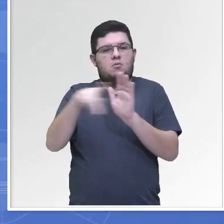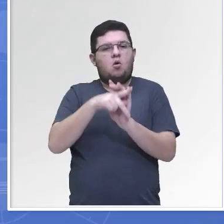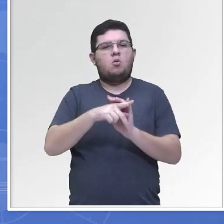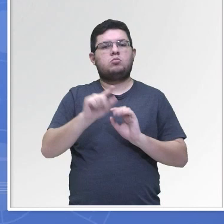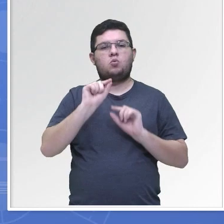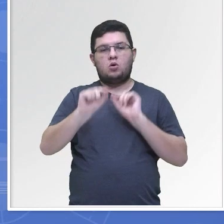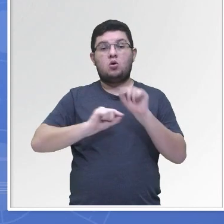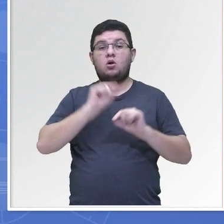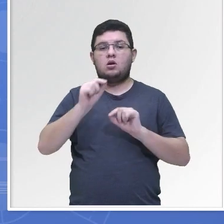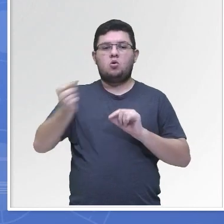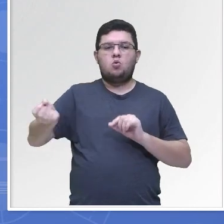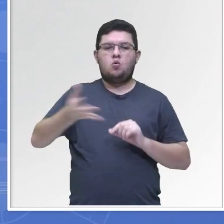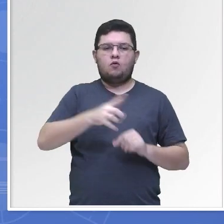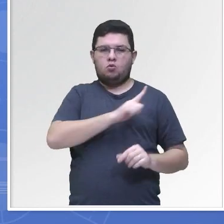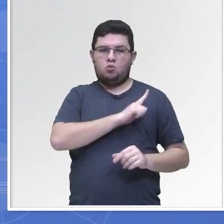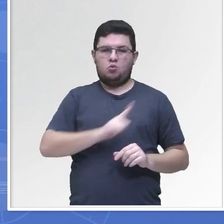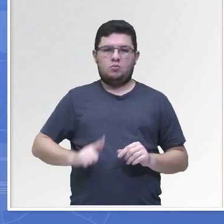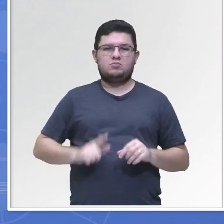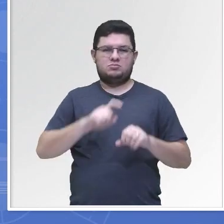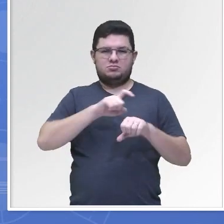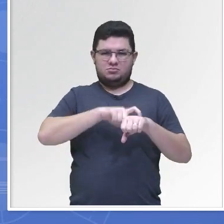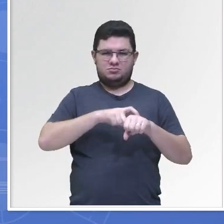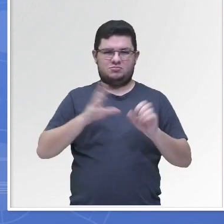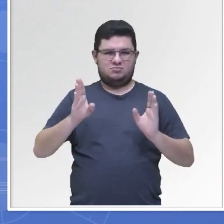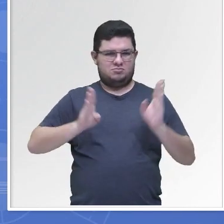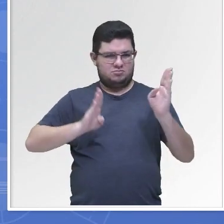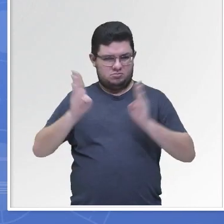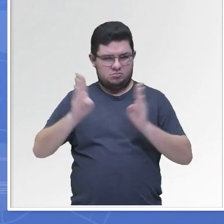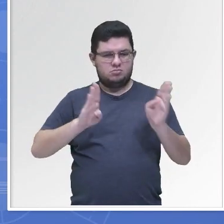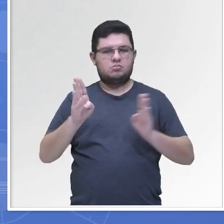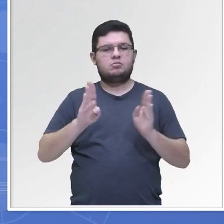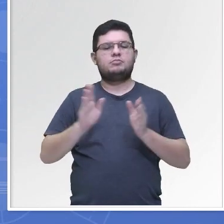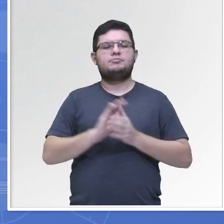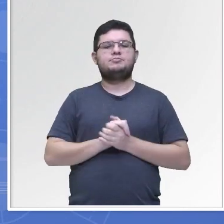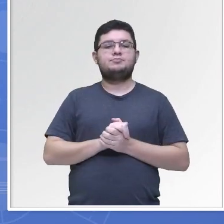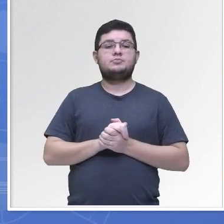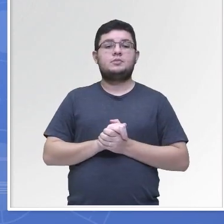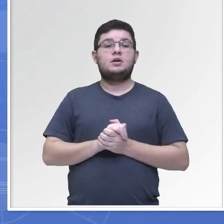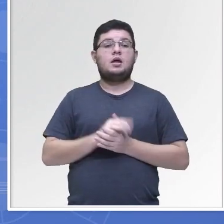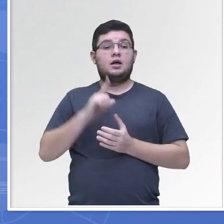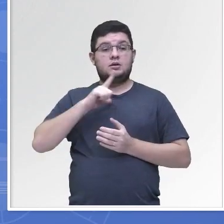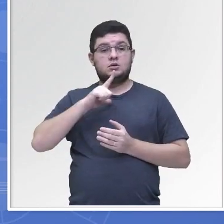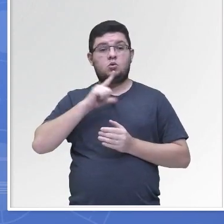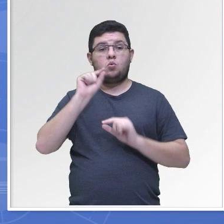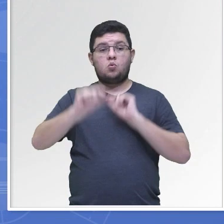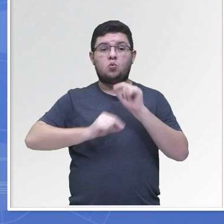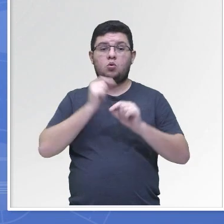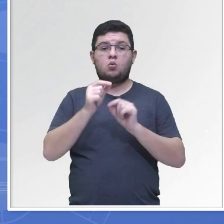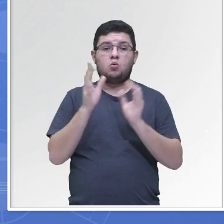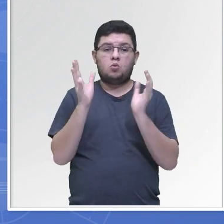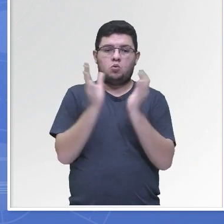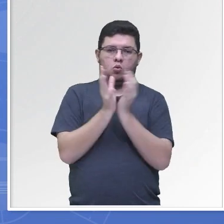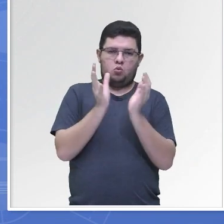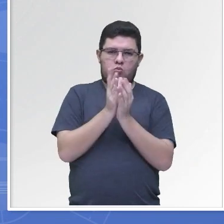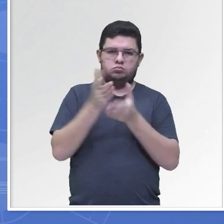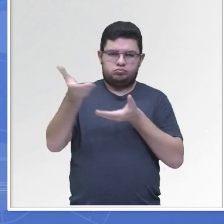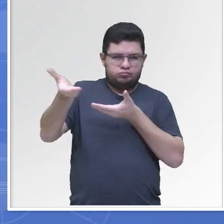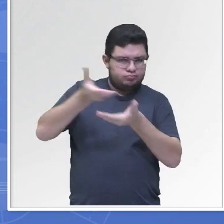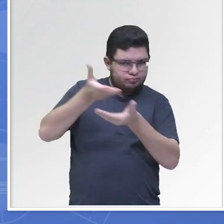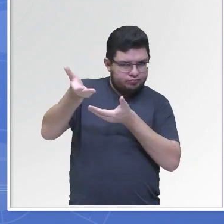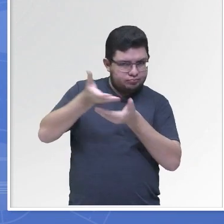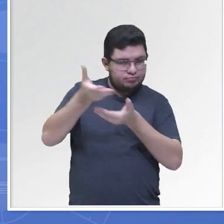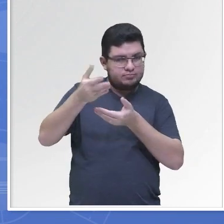Nesse contexto que eu acabei de falar, o domínio oligárquico da época estava dividido em 3 partes que se completavam. Qual